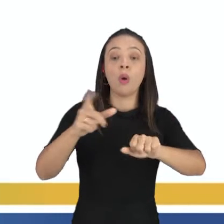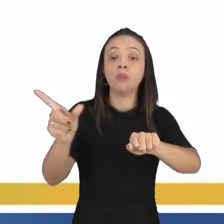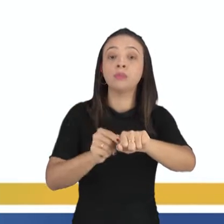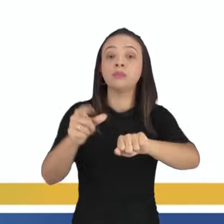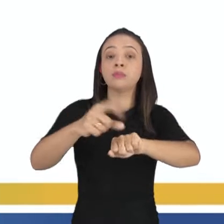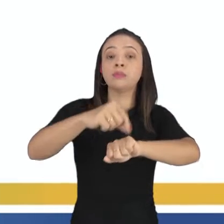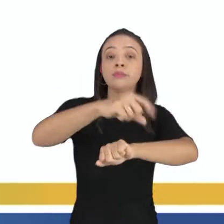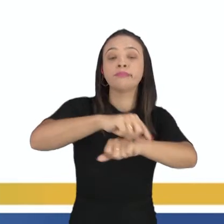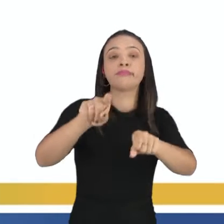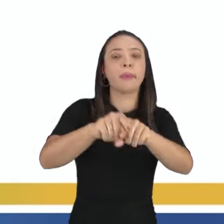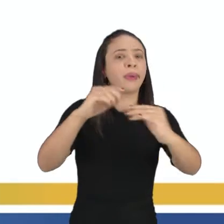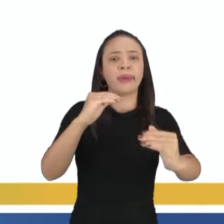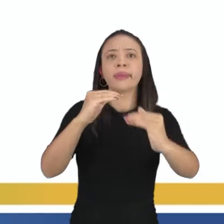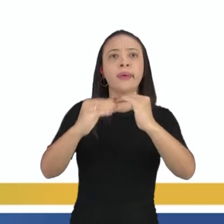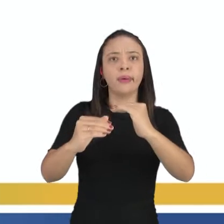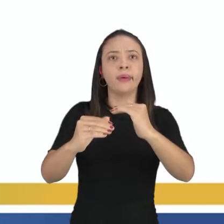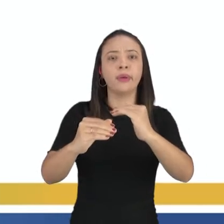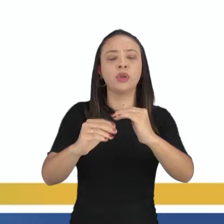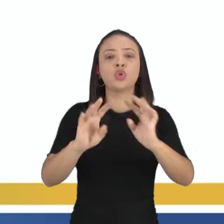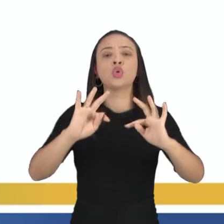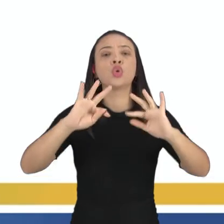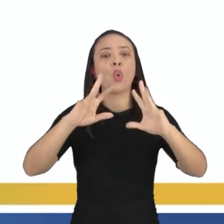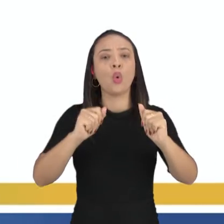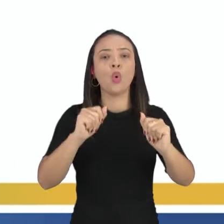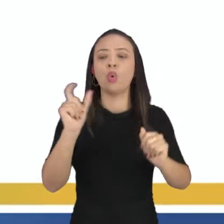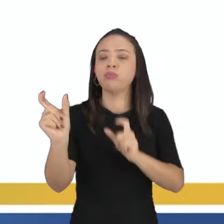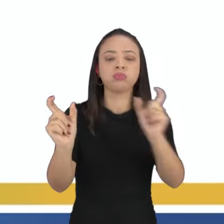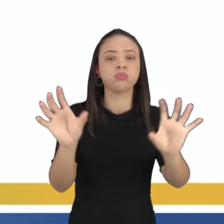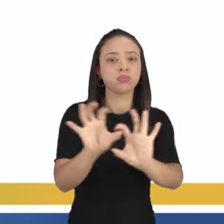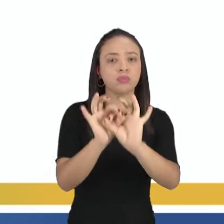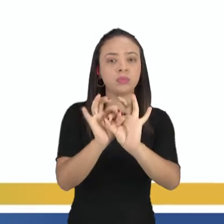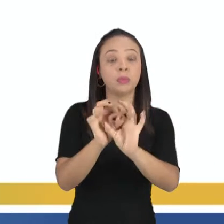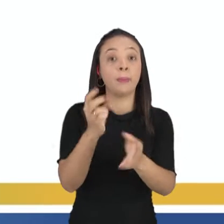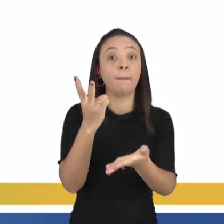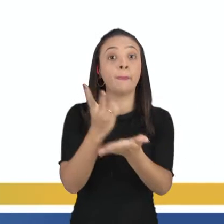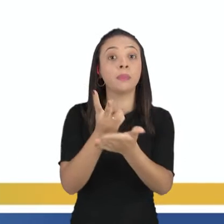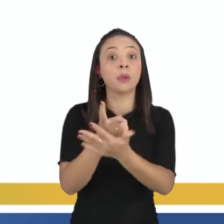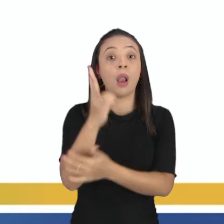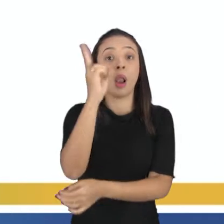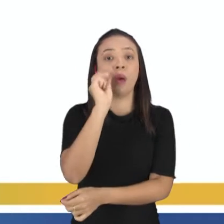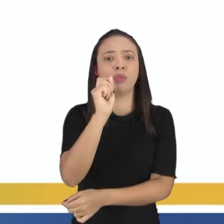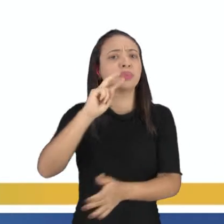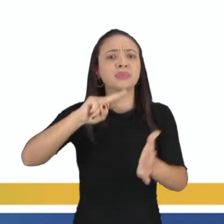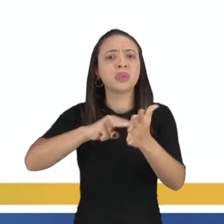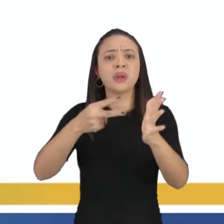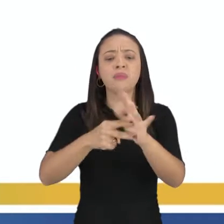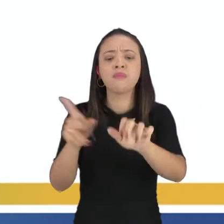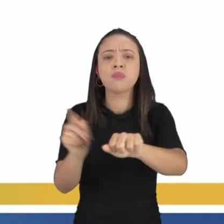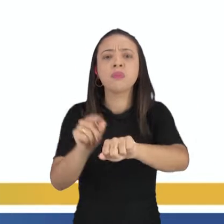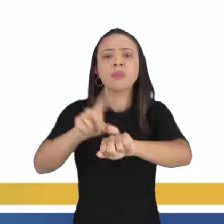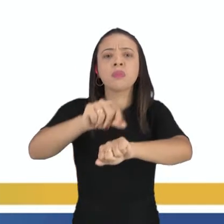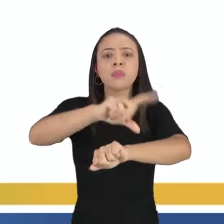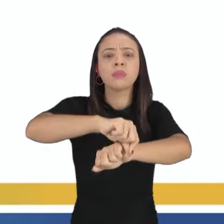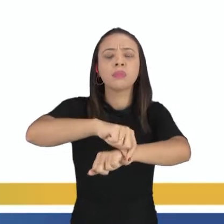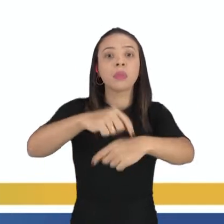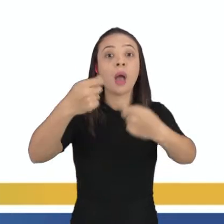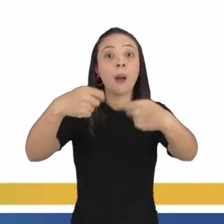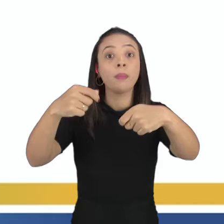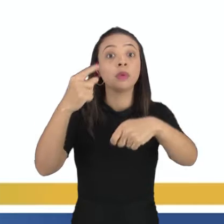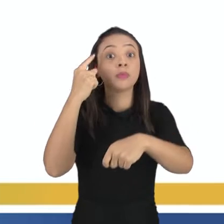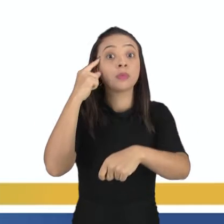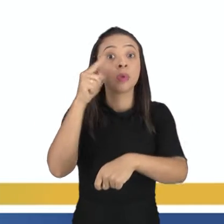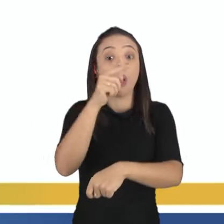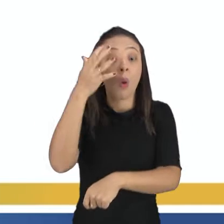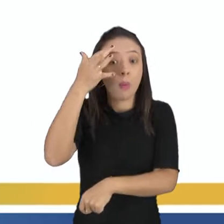argumento, contra-argumentação, conectores argumentativos, nós devemos lembrar sempre o que é argumento. Isso precisa ficar bem claro